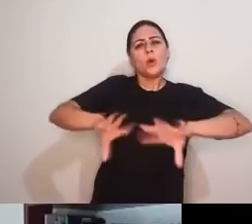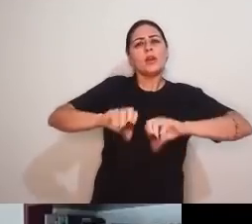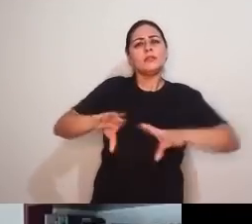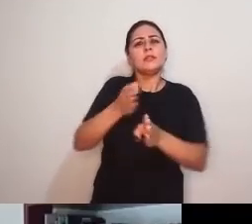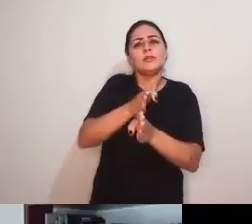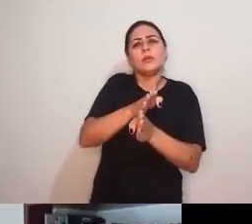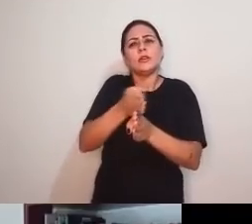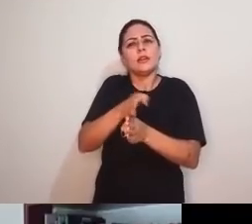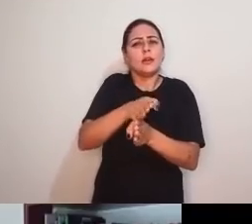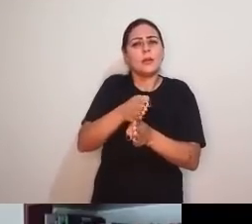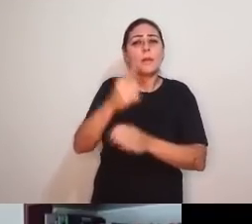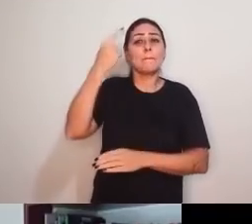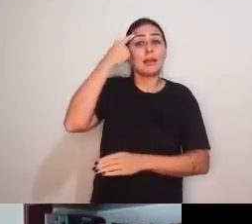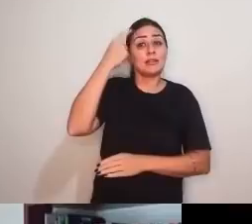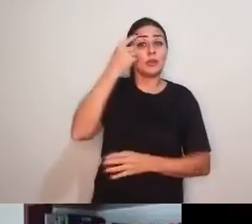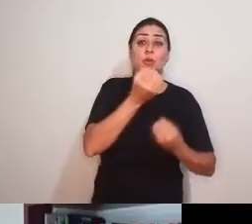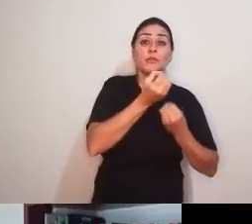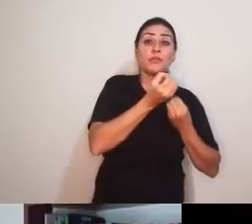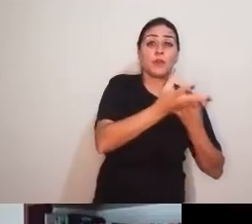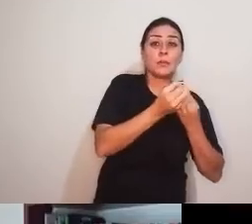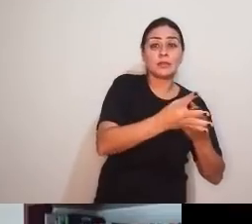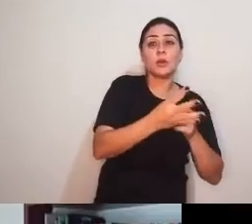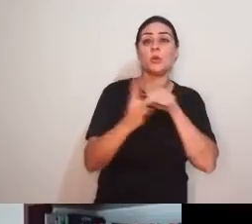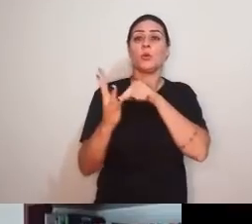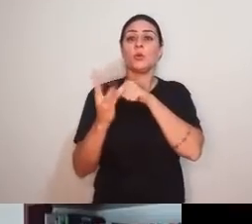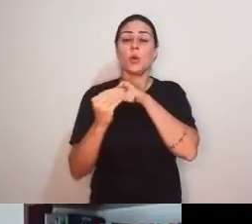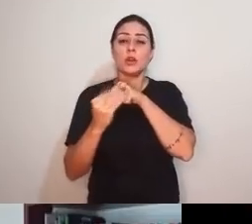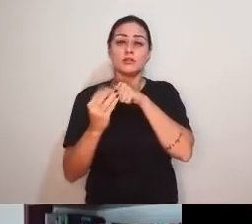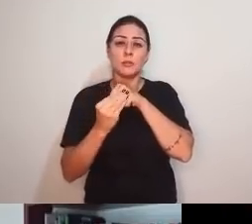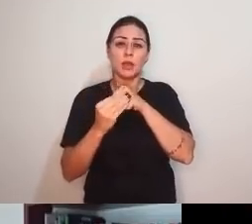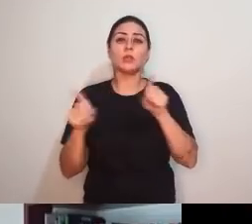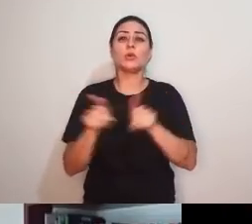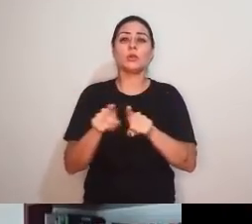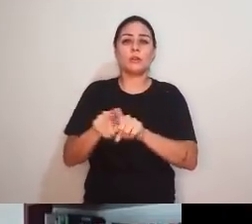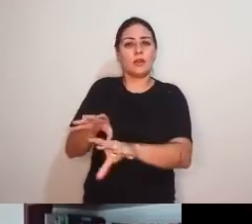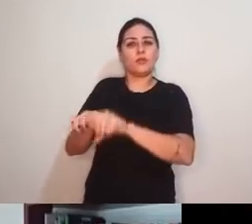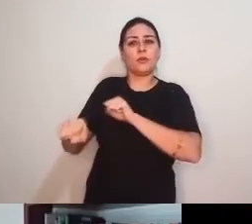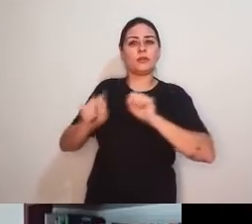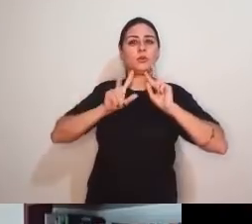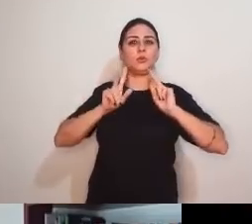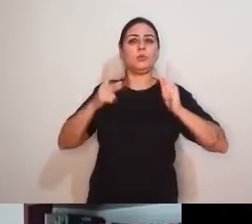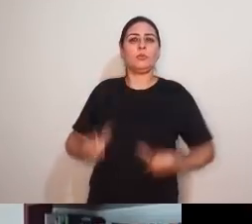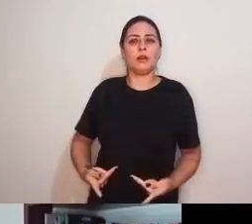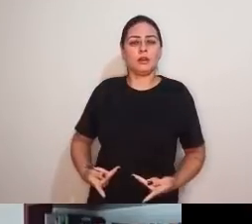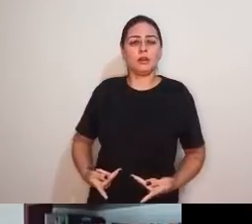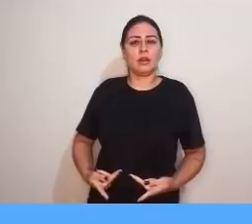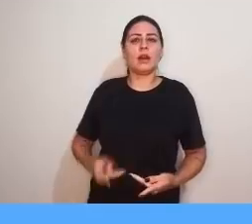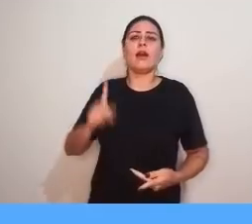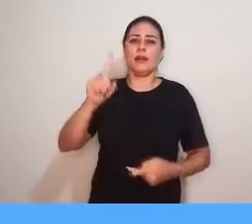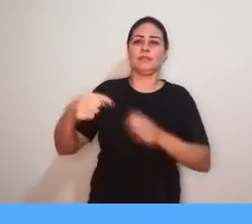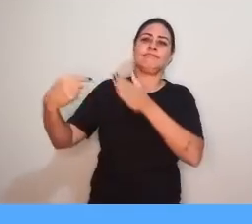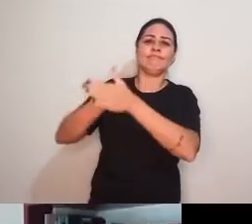a informação e conhecimento e a sua importância na formação humana? Então, são essas as questões que acabaram chegando.